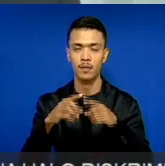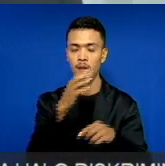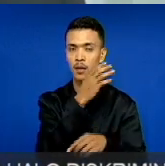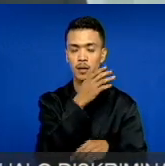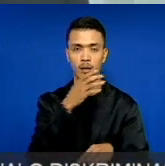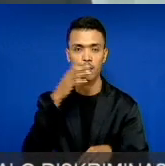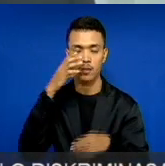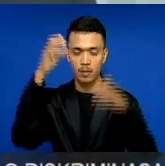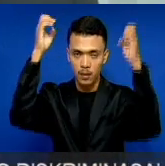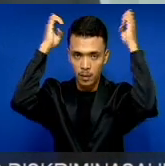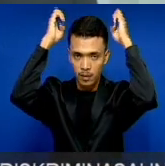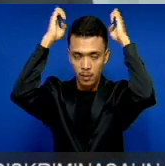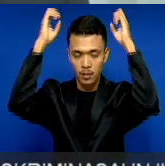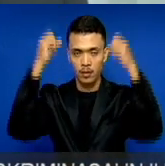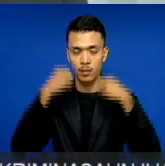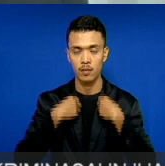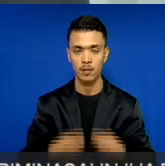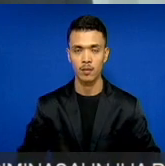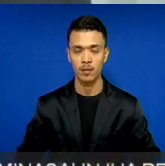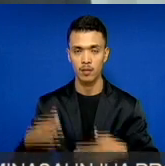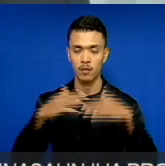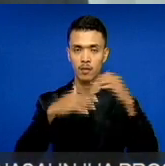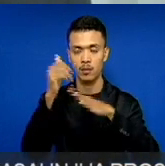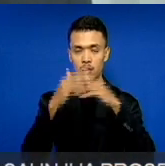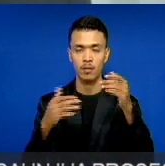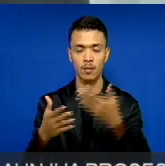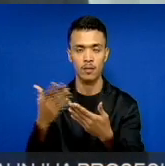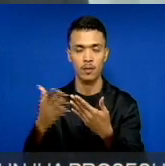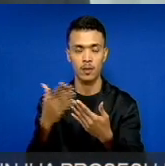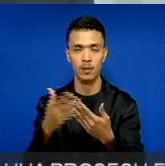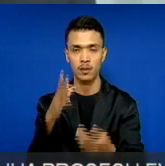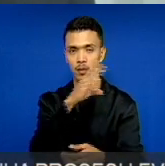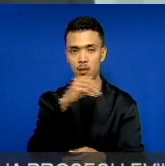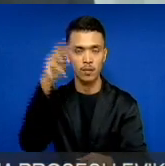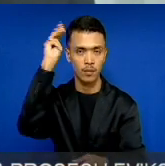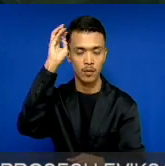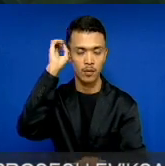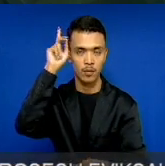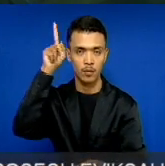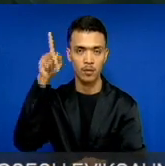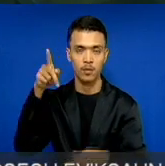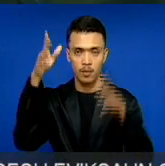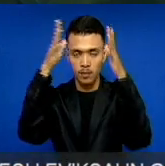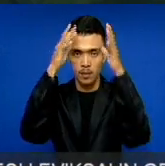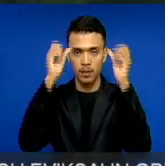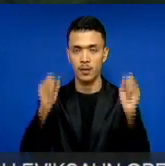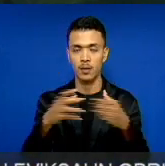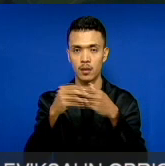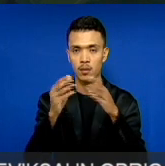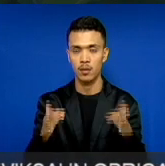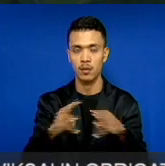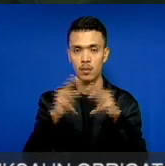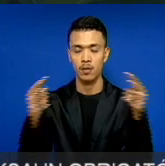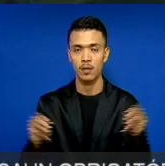agricultura, educação, saúde, infraestrutura básica no mos obras públicas. Presidente e autoridade